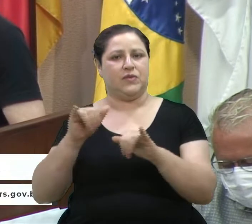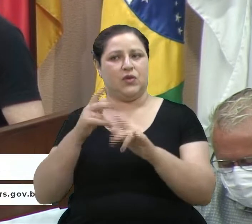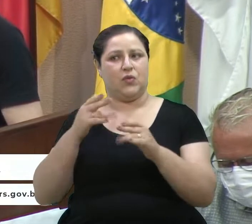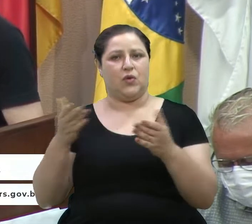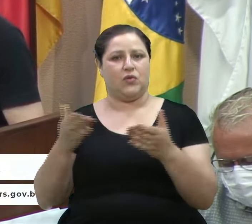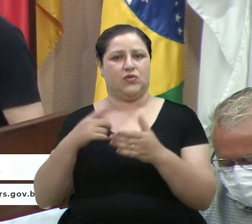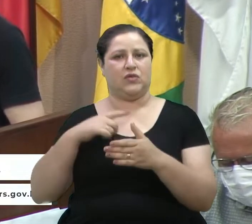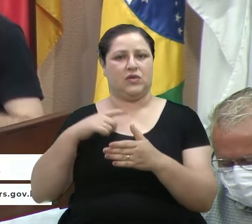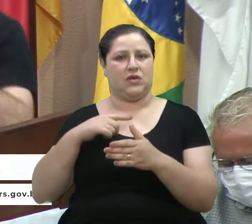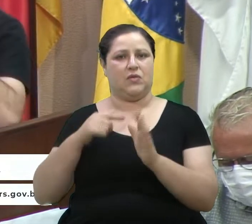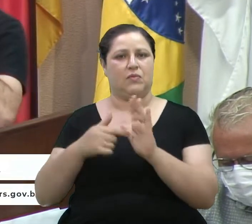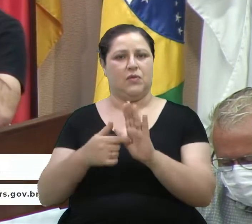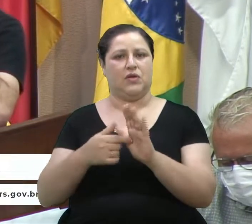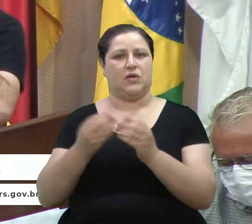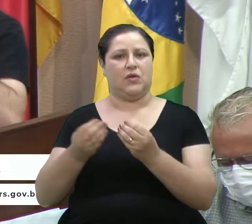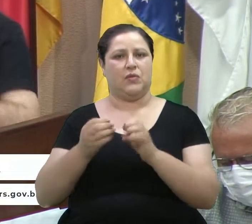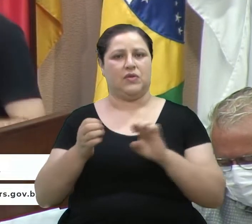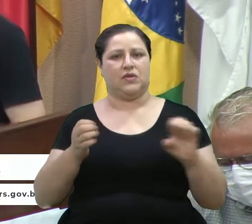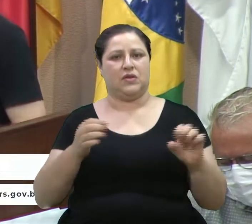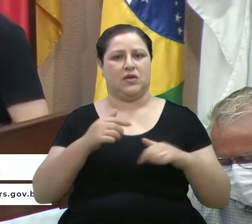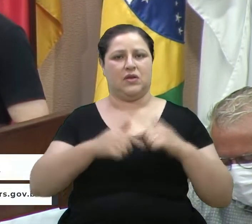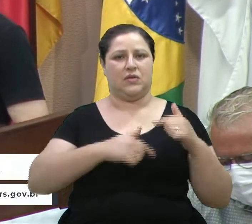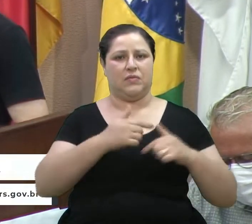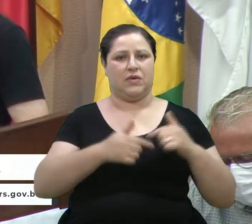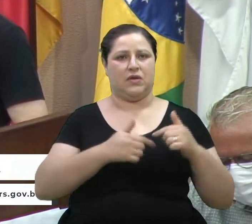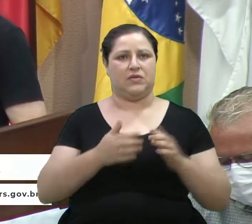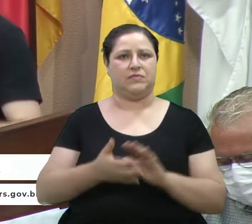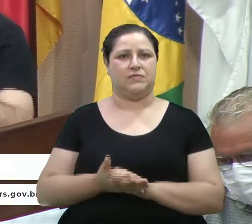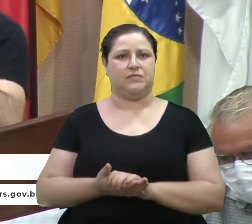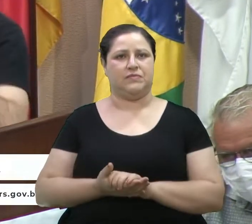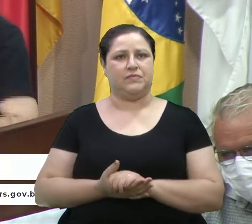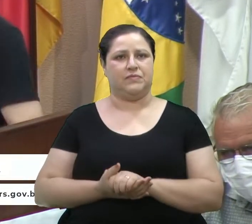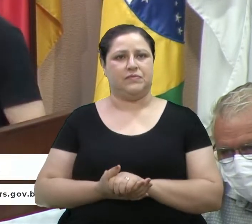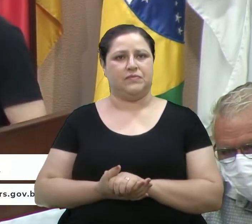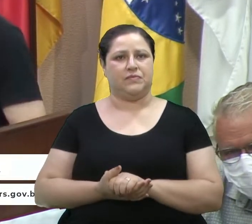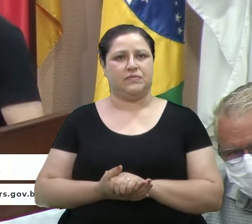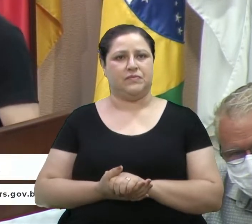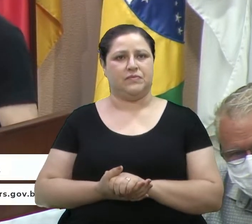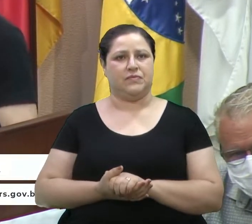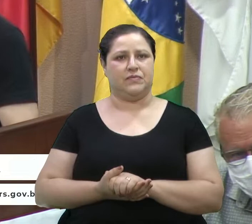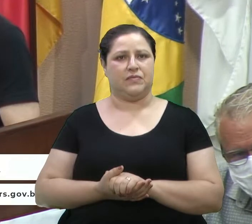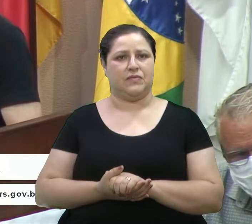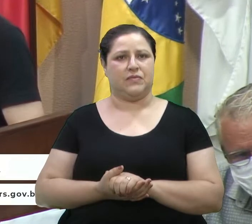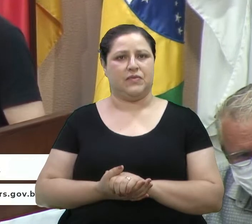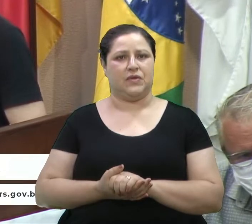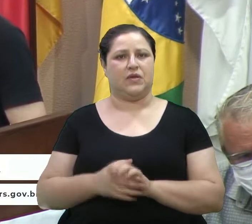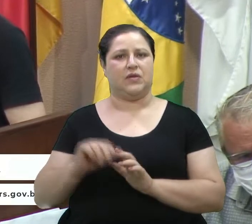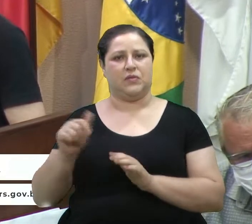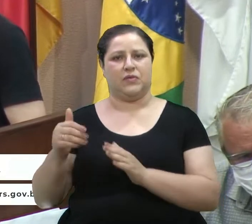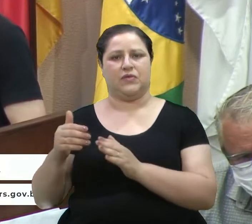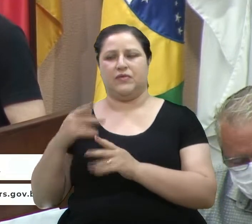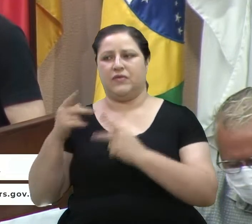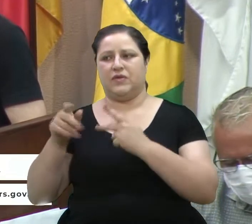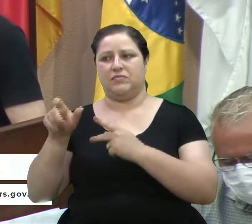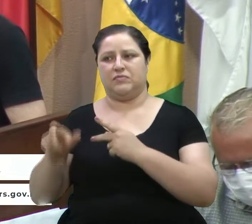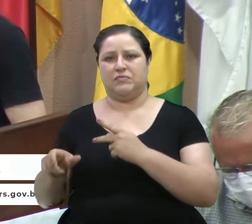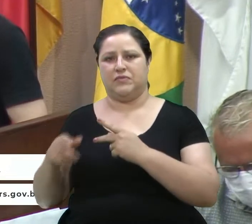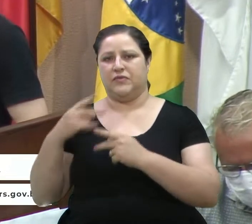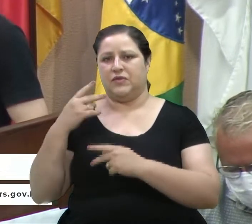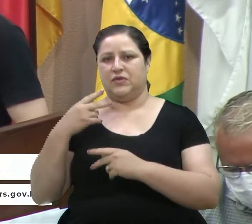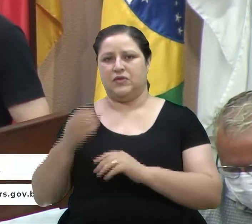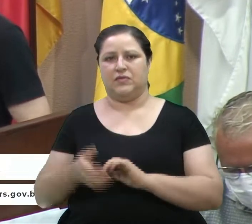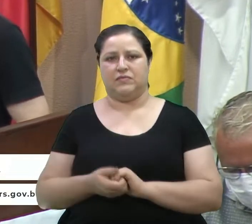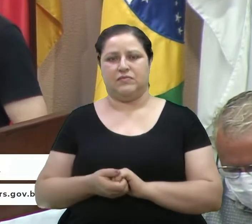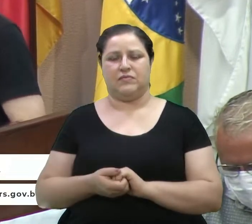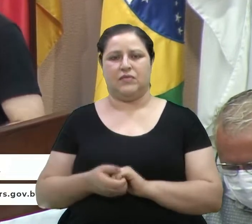como a esquerda opera. E hoje dá orgulho... uma parte, vereador. Na sequência, vereador. E hoje dá orgulho de ver o vendedor